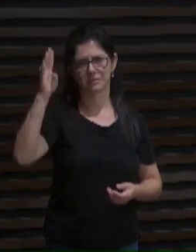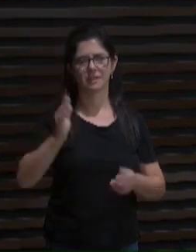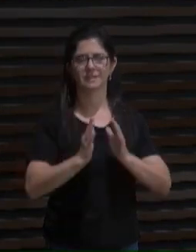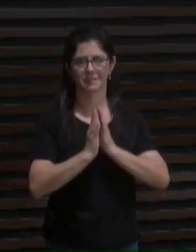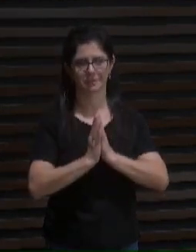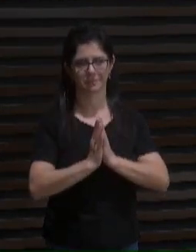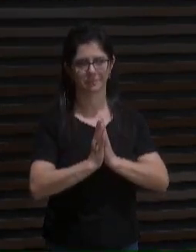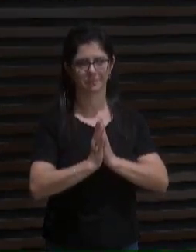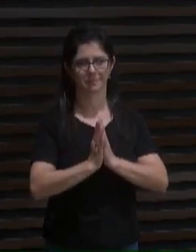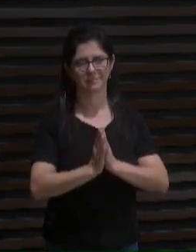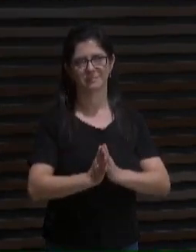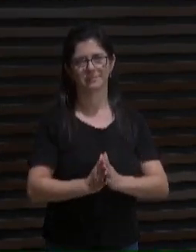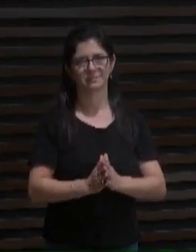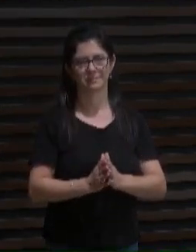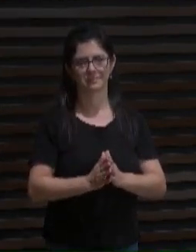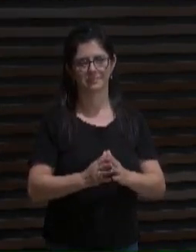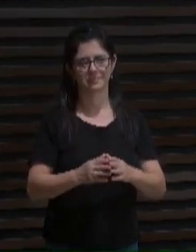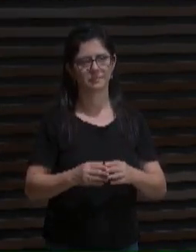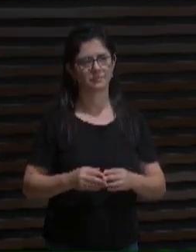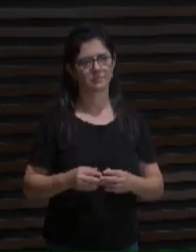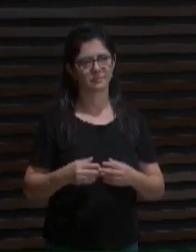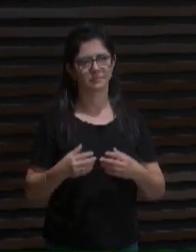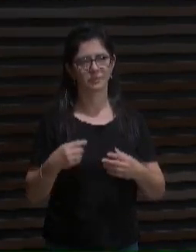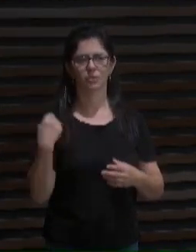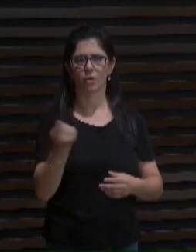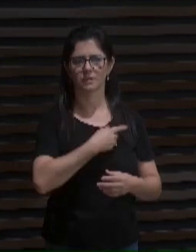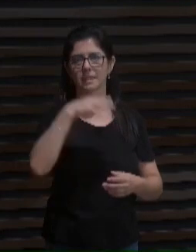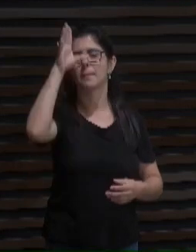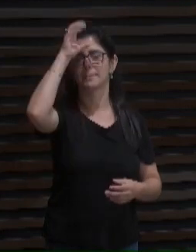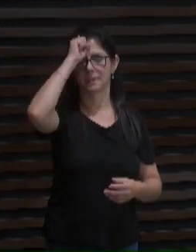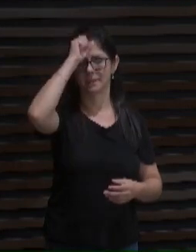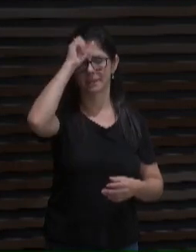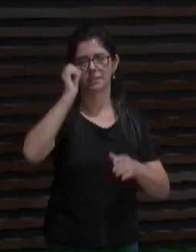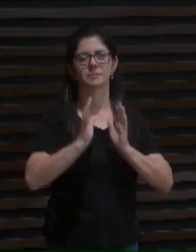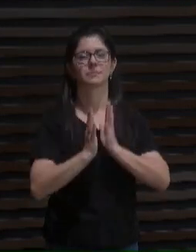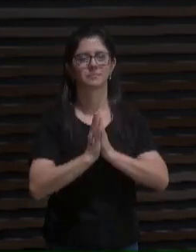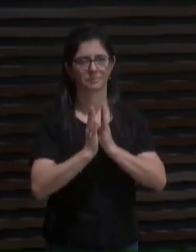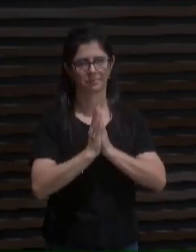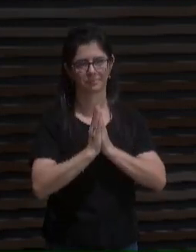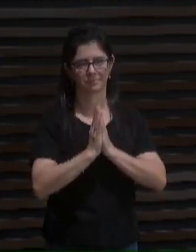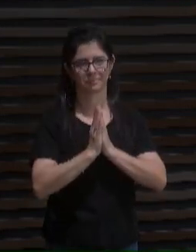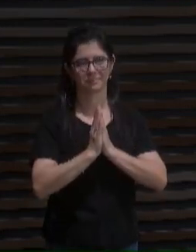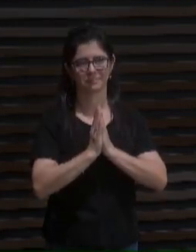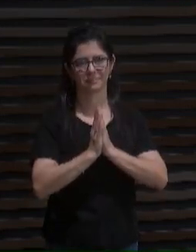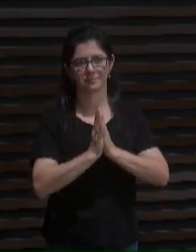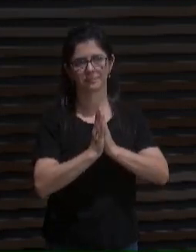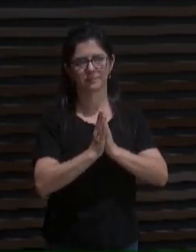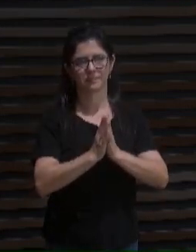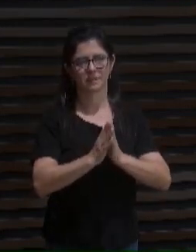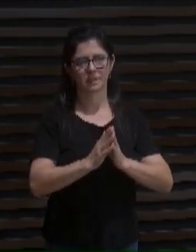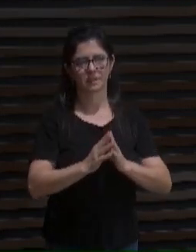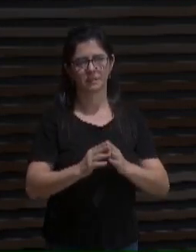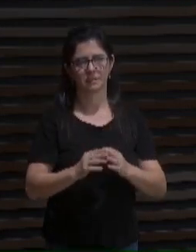precioso. Nós estamos aprendendo isso. Inclusive, uma boa parte do que eu estou dizendo aqui é o que nós estamos aprendendo